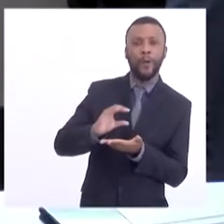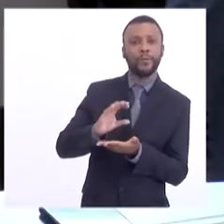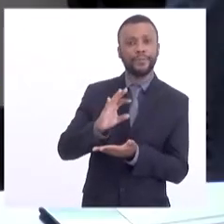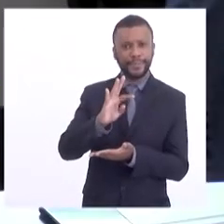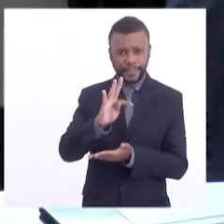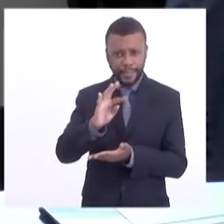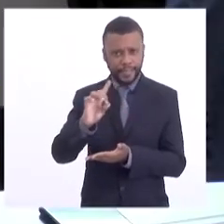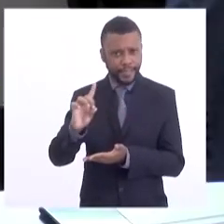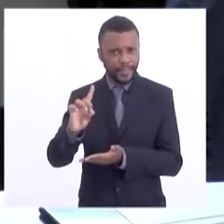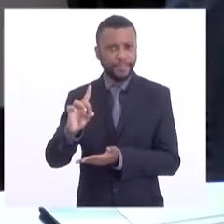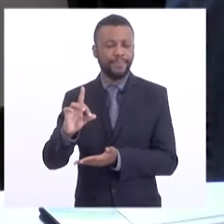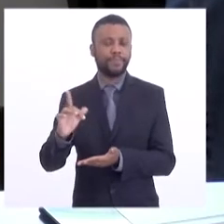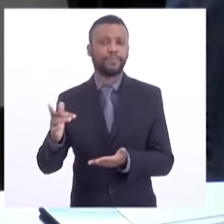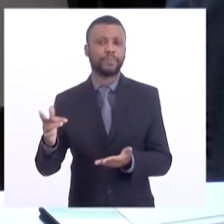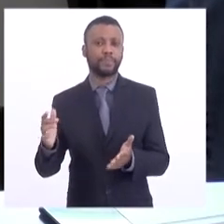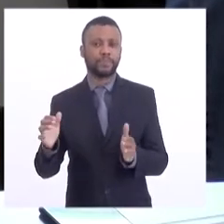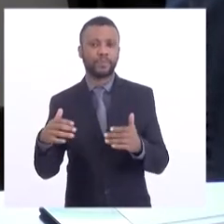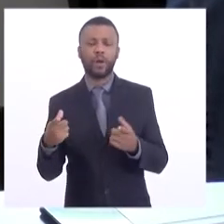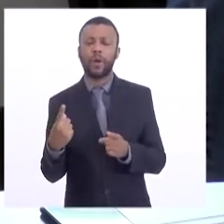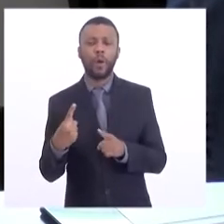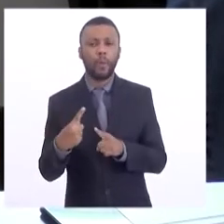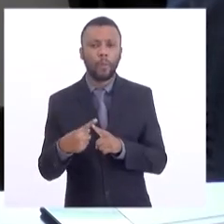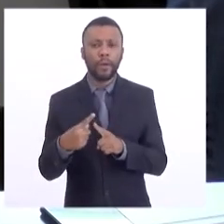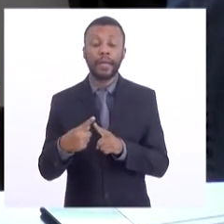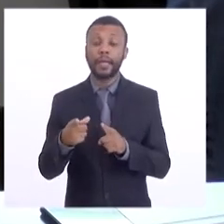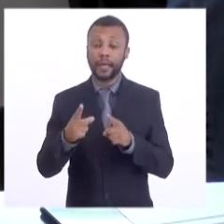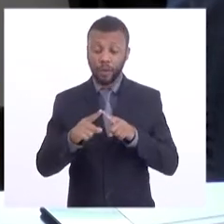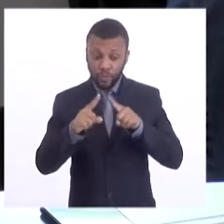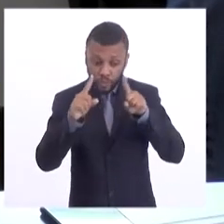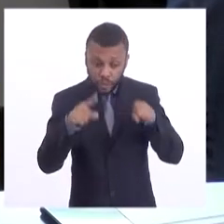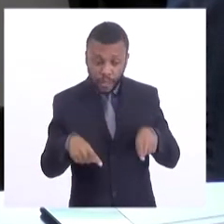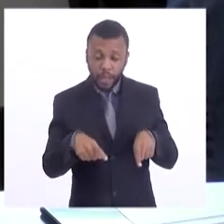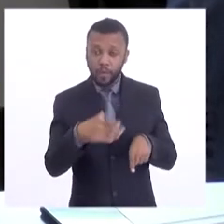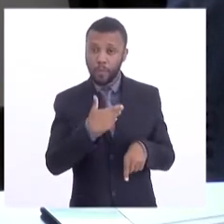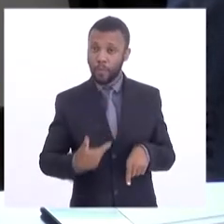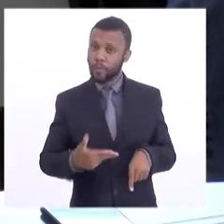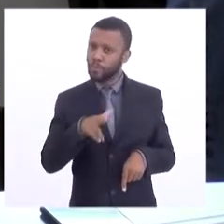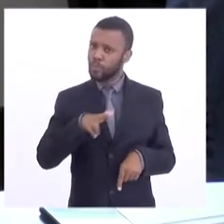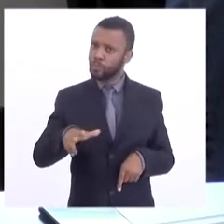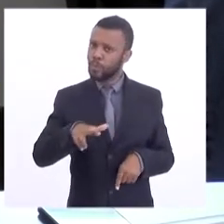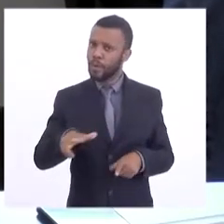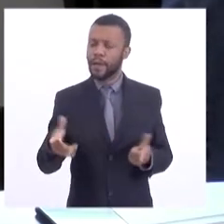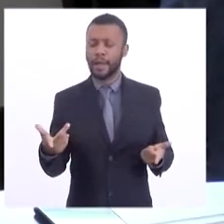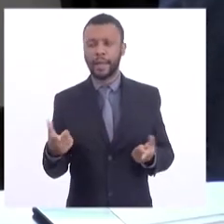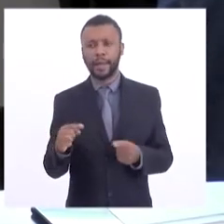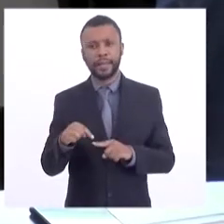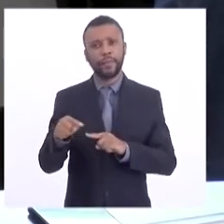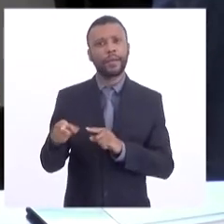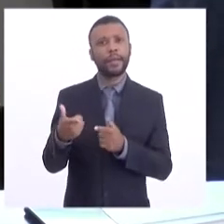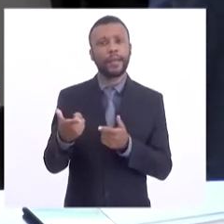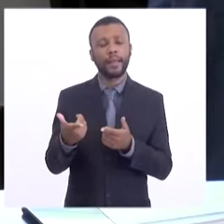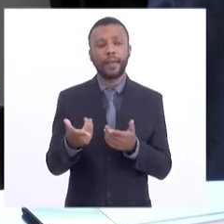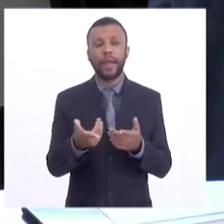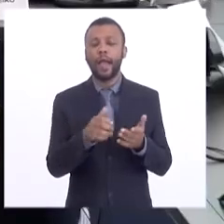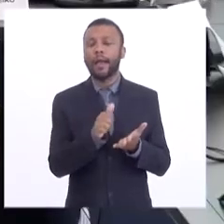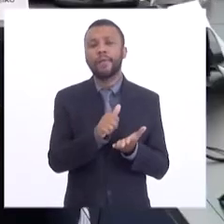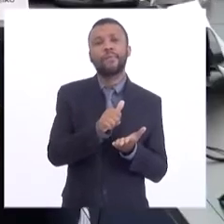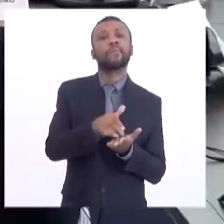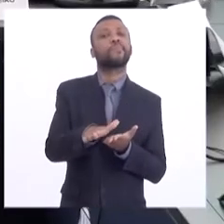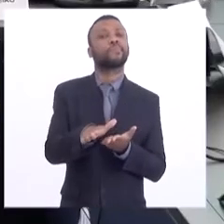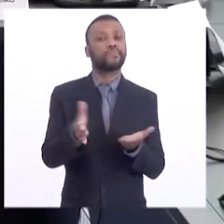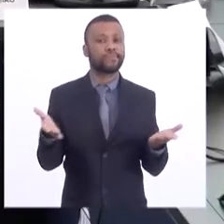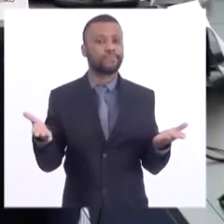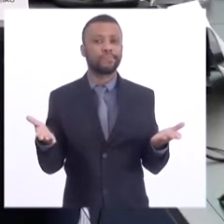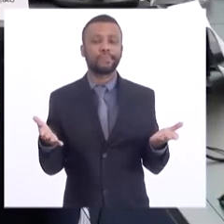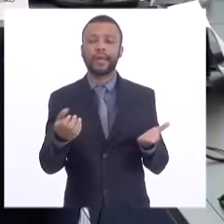então porque o cara que não é funcionário público depois que ele perde o vínculo